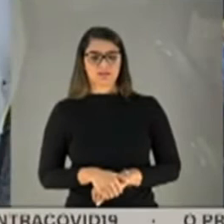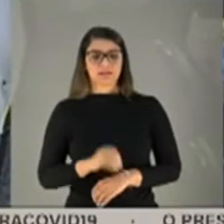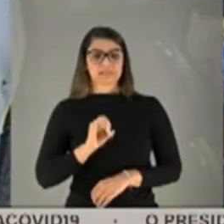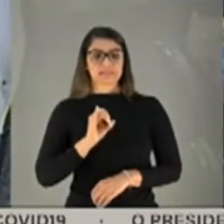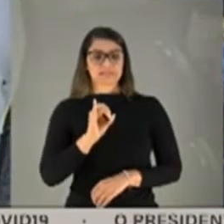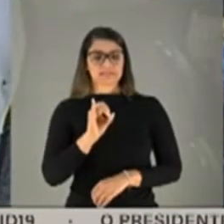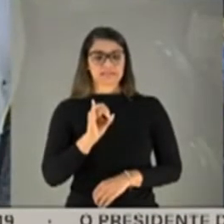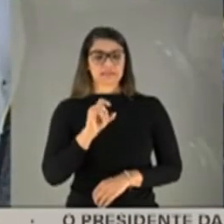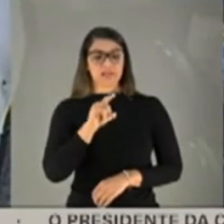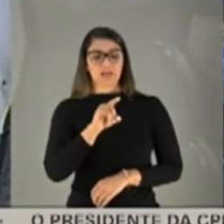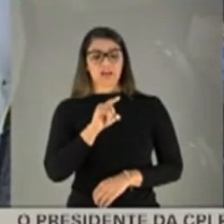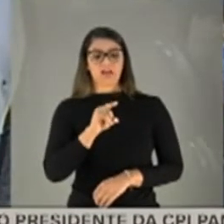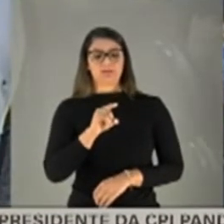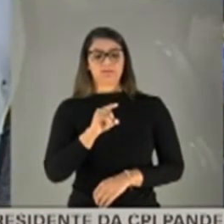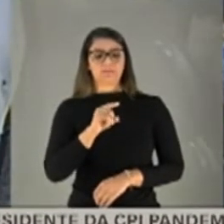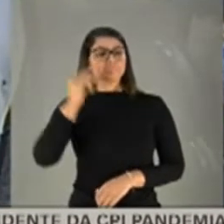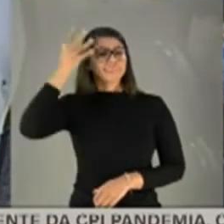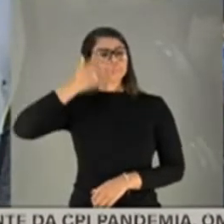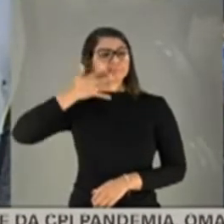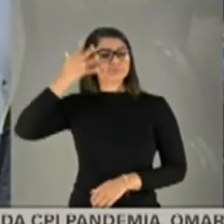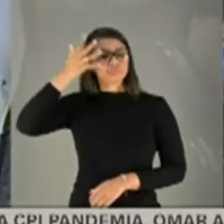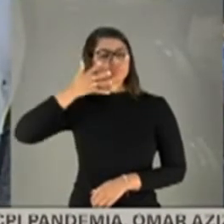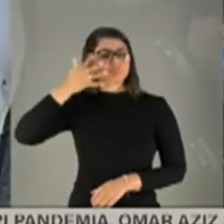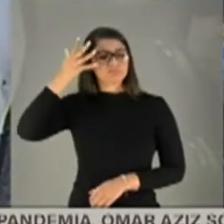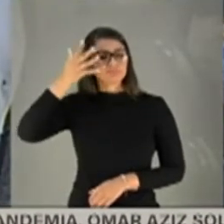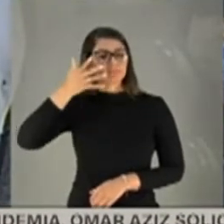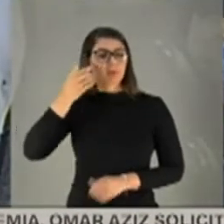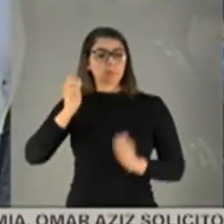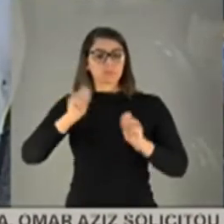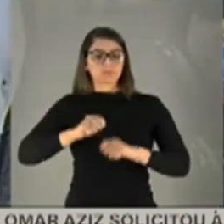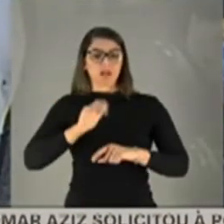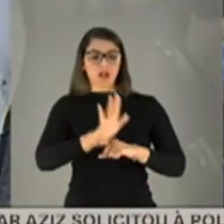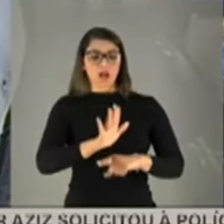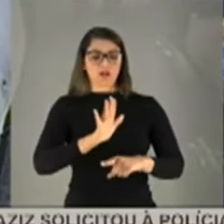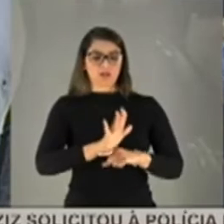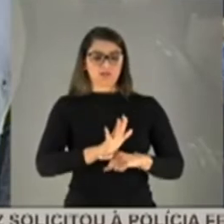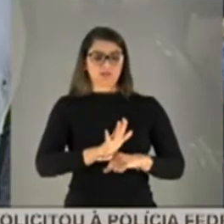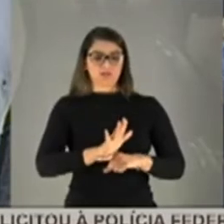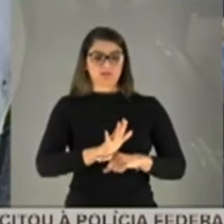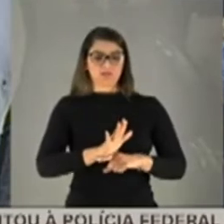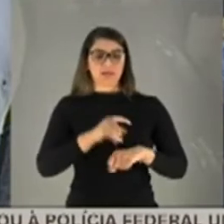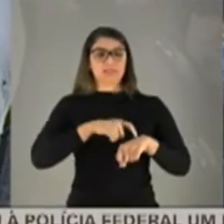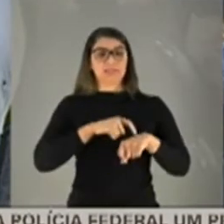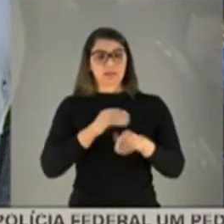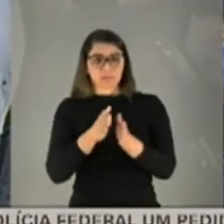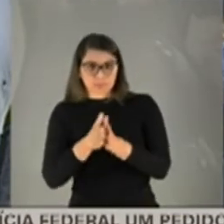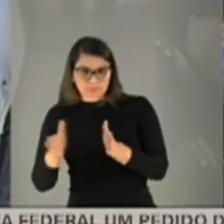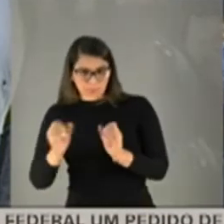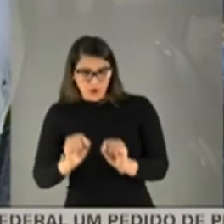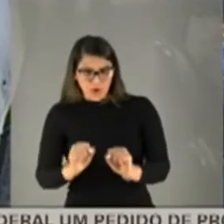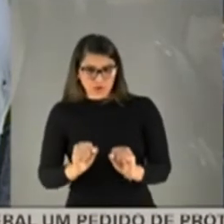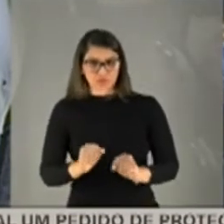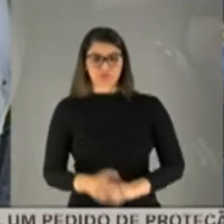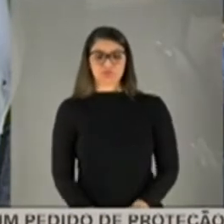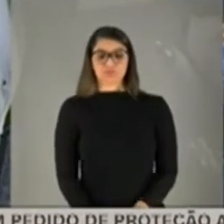a expositora que veio presidência colaborar com esta comissão puder estender um pouco mais, já catando o encaminhamento de